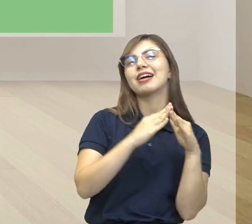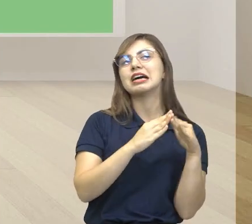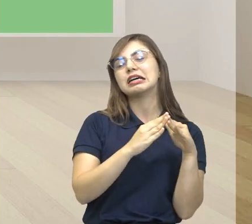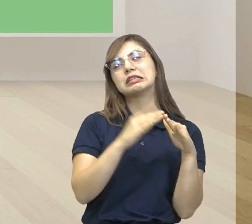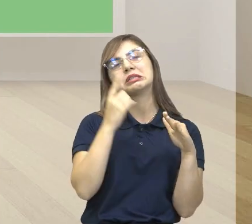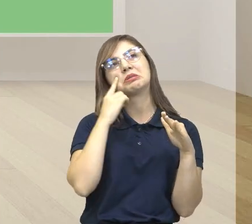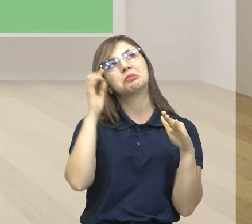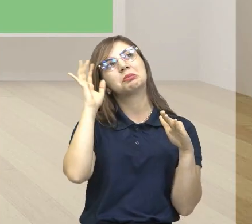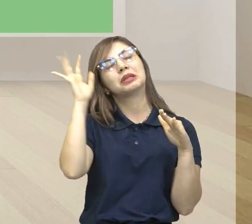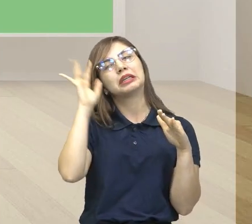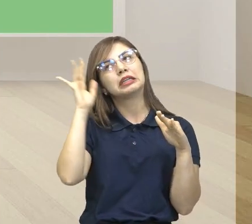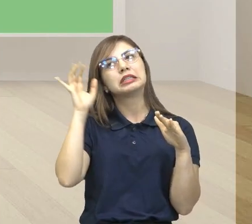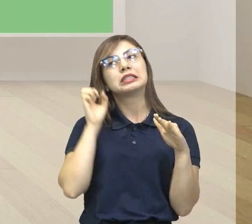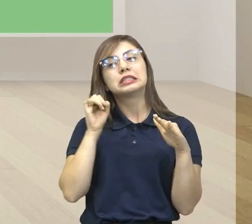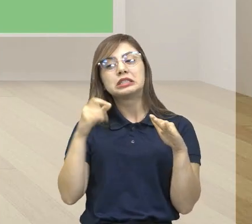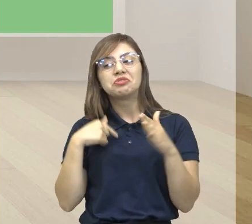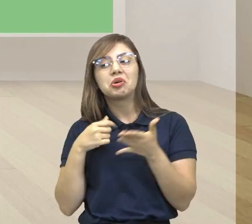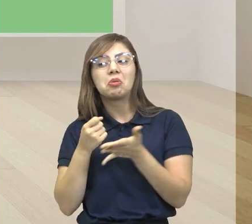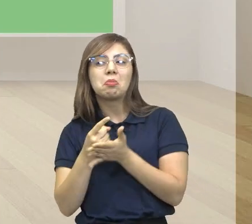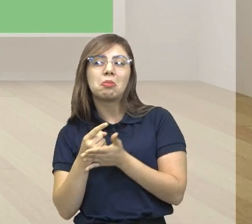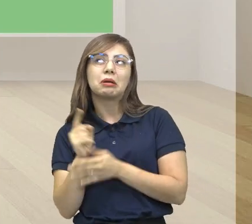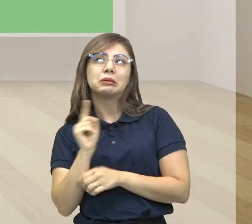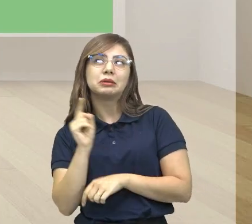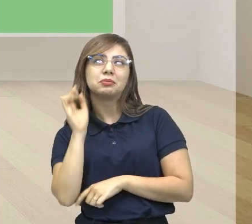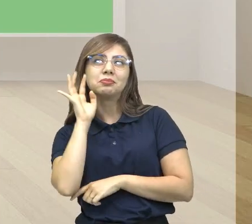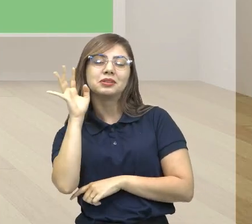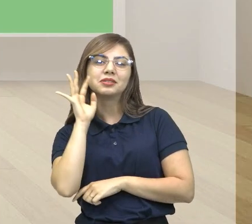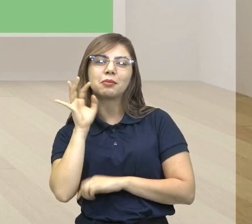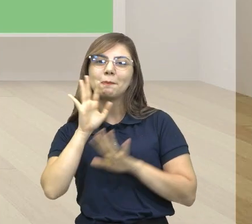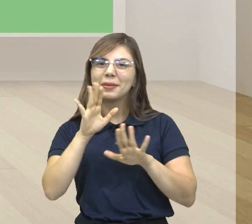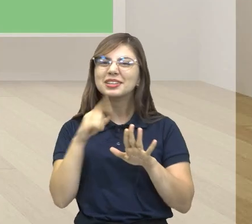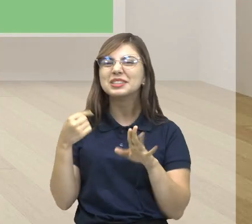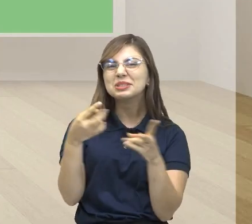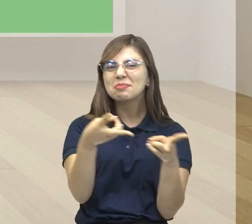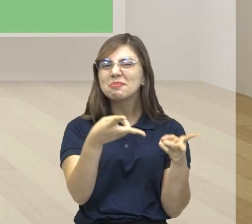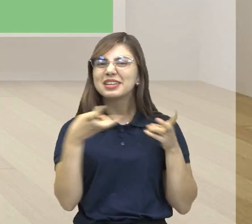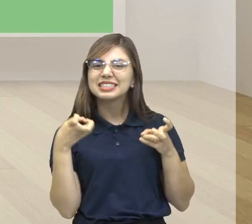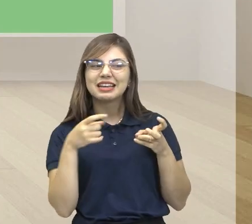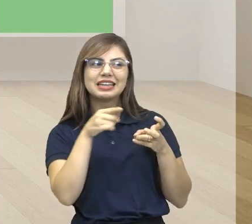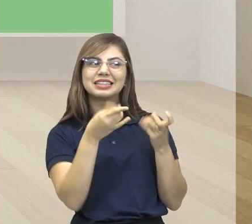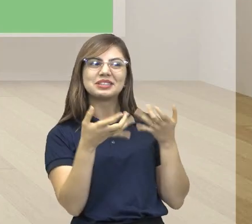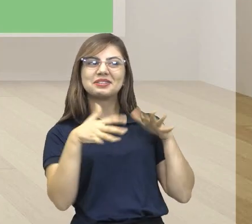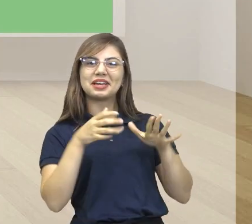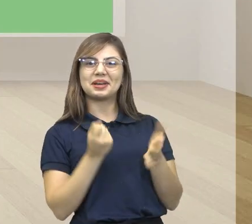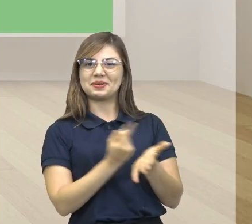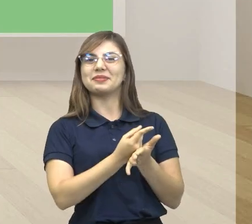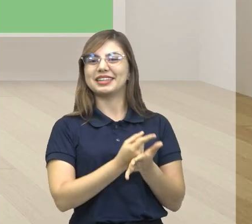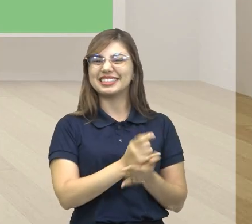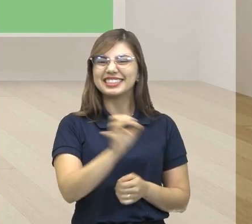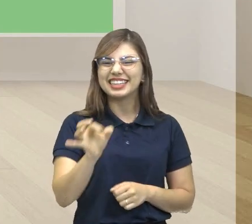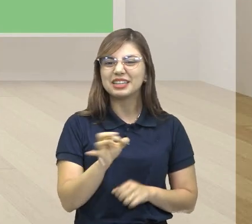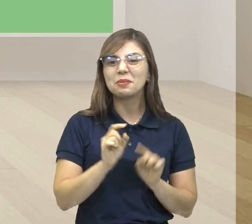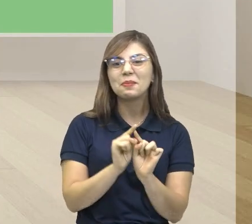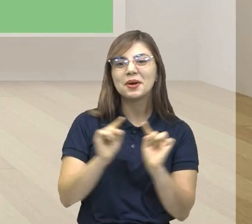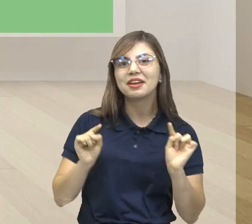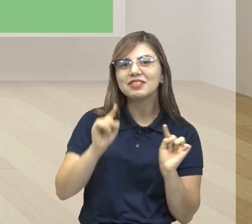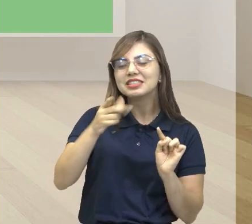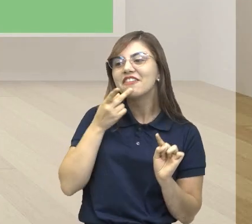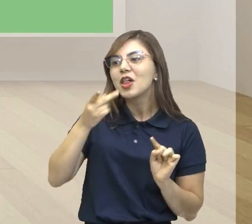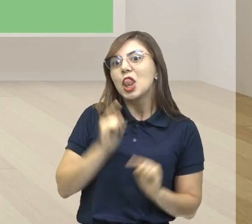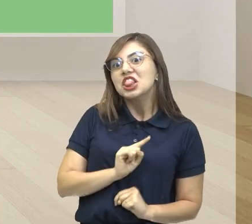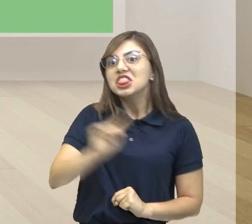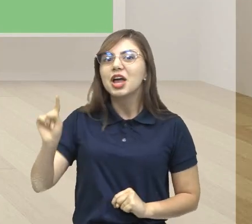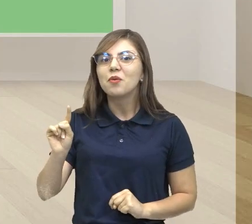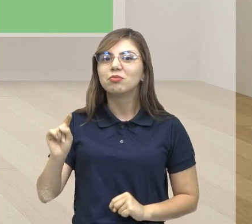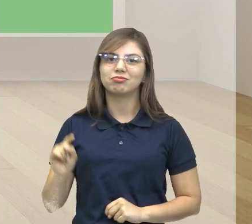produto ou não. Para nós aqui, fica evidente o quê? Não, nós não queremos comprar, nós só não queremos falar não na cara dele.